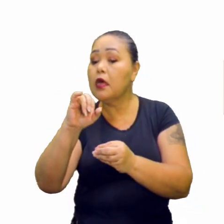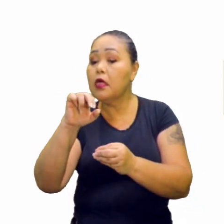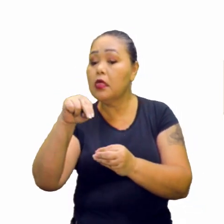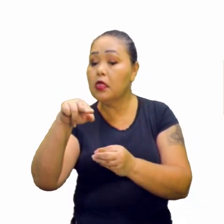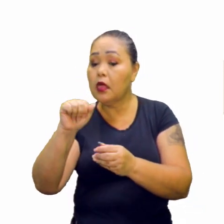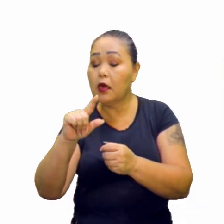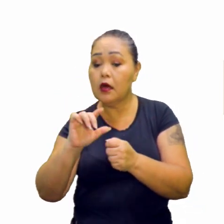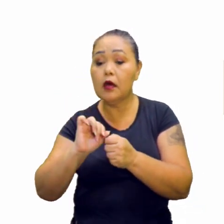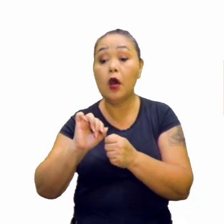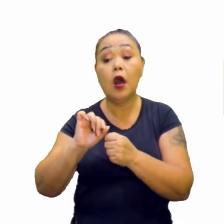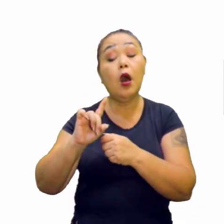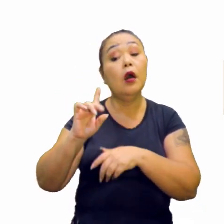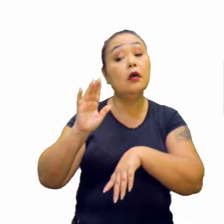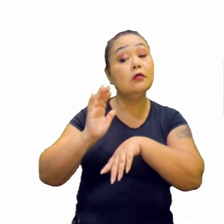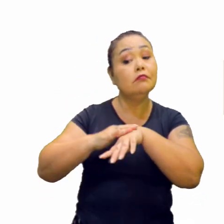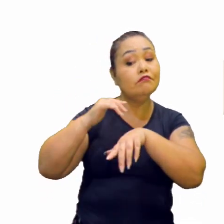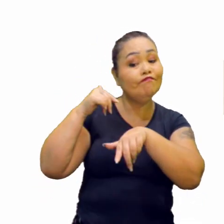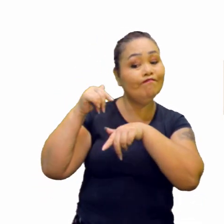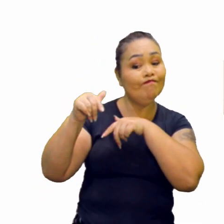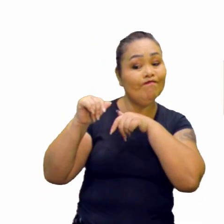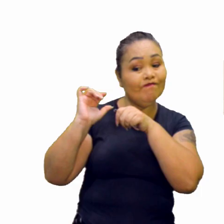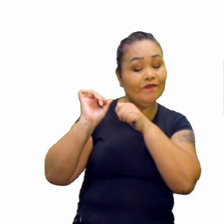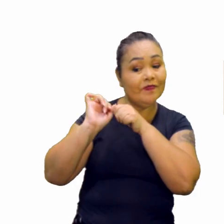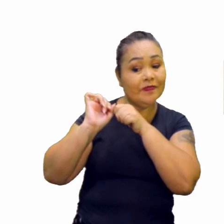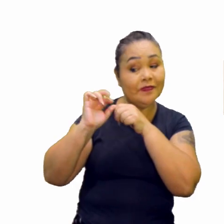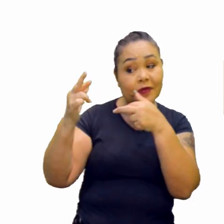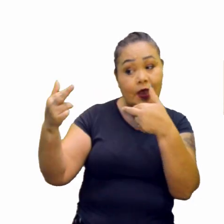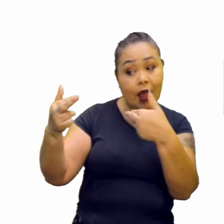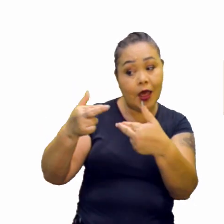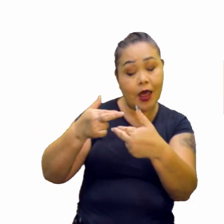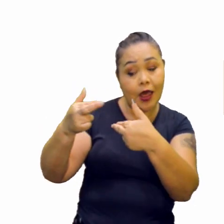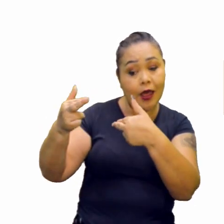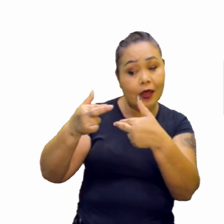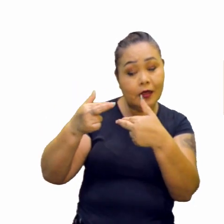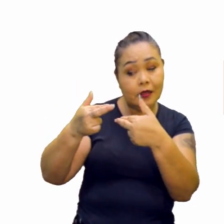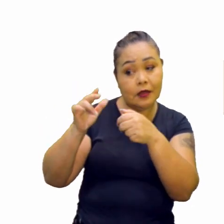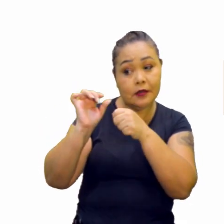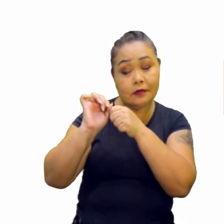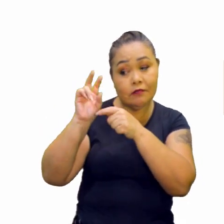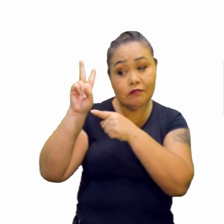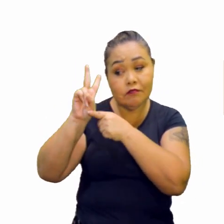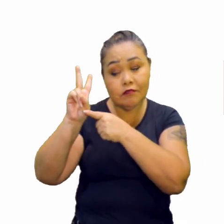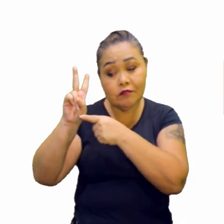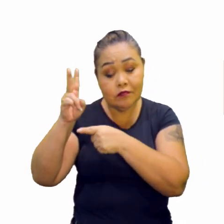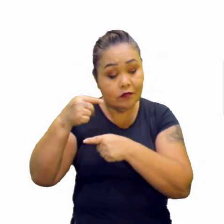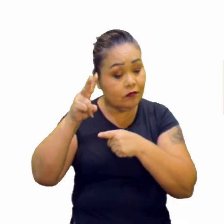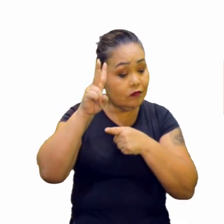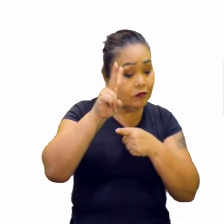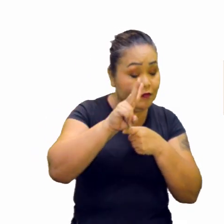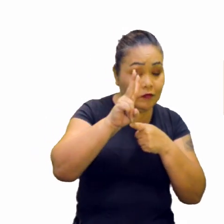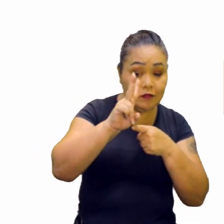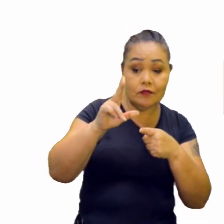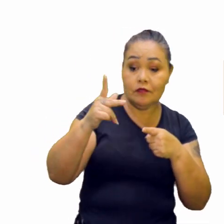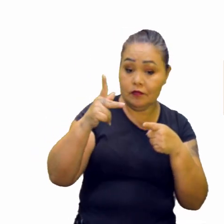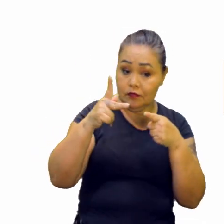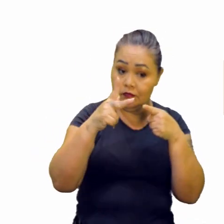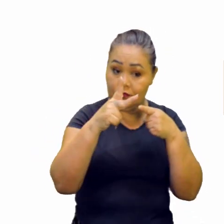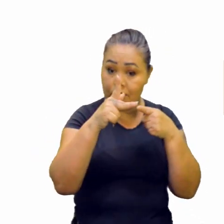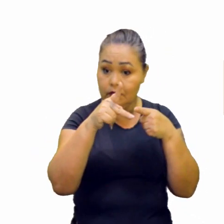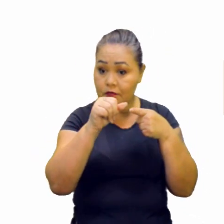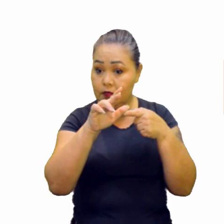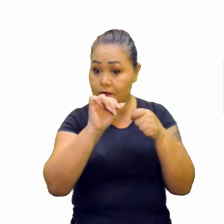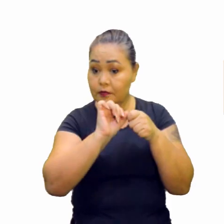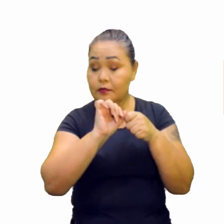de obra relacionada aos tratos culturais, que a poda é um trato cultural,